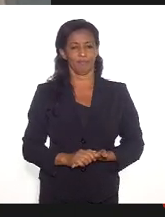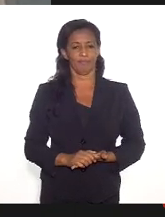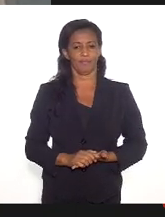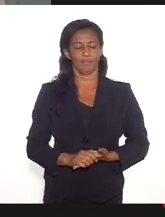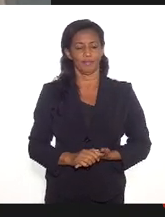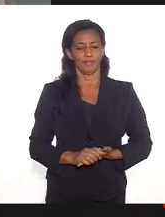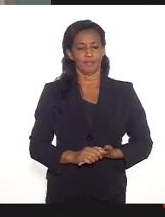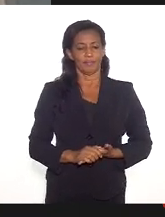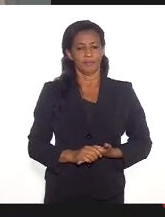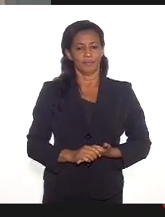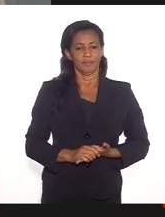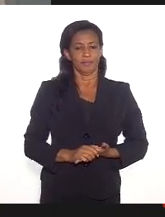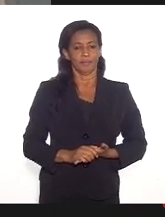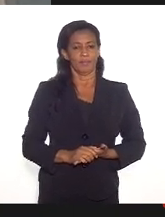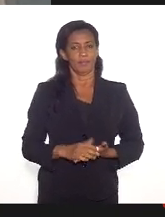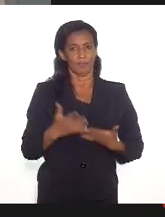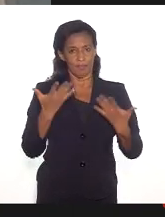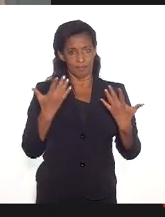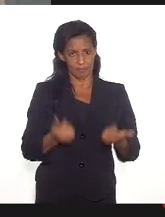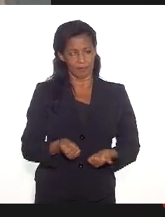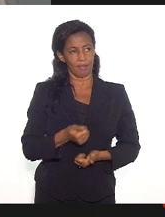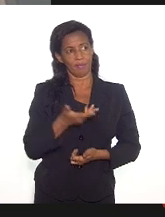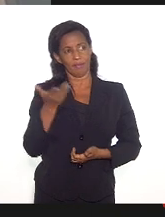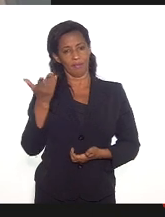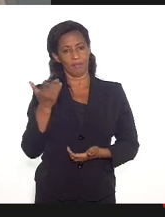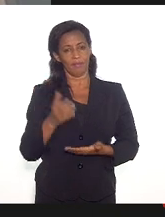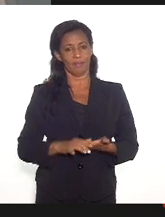palavra para você, para a gente